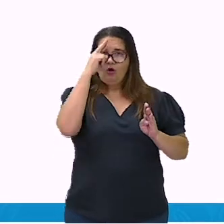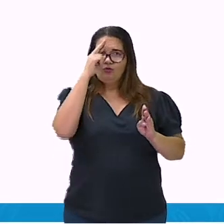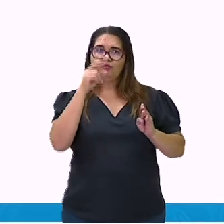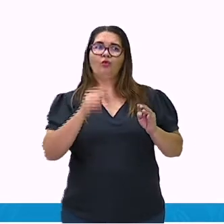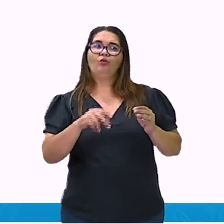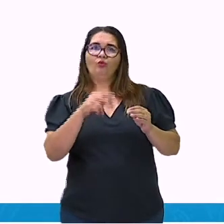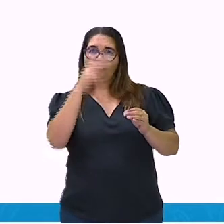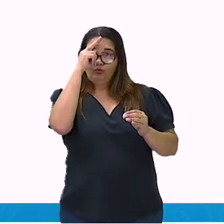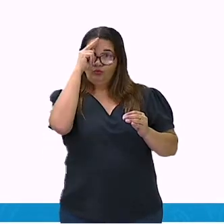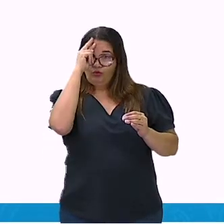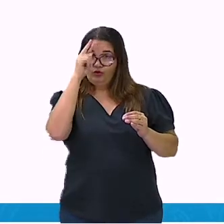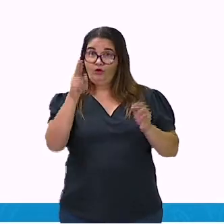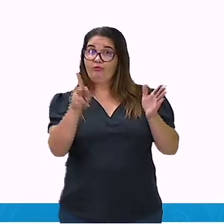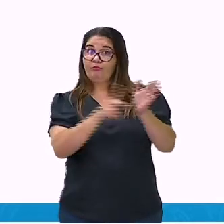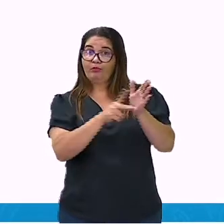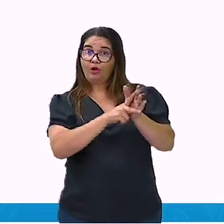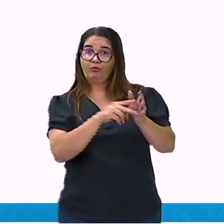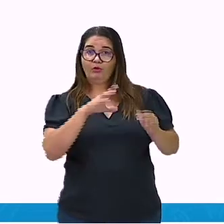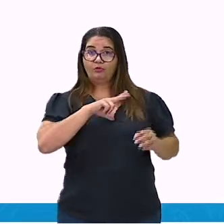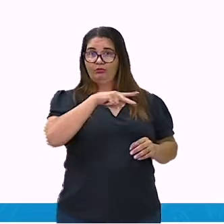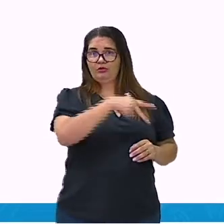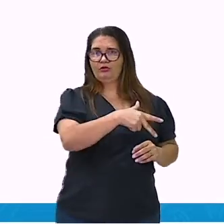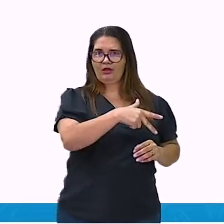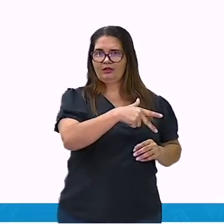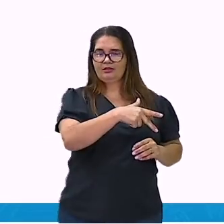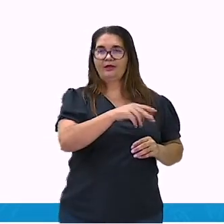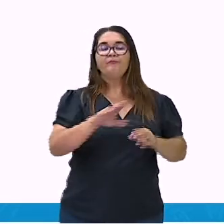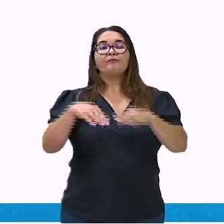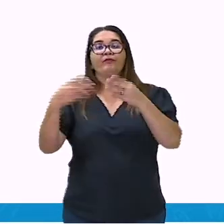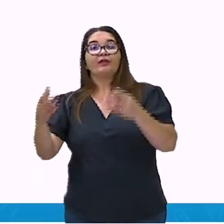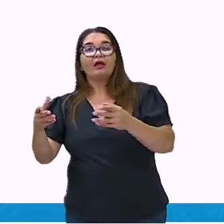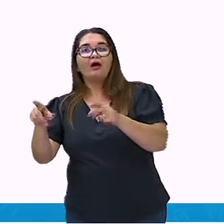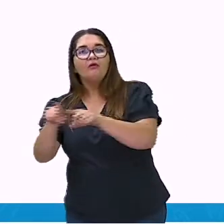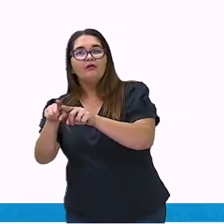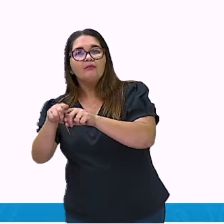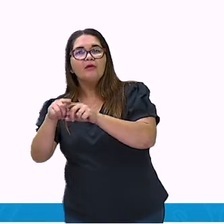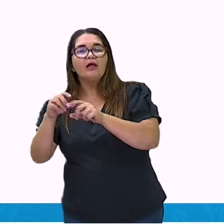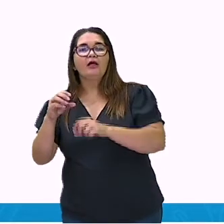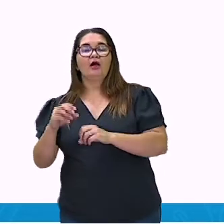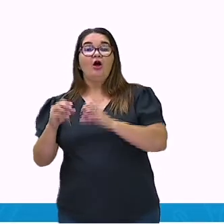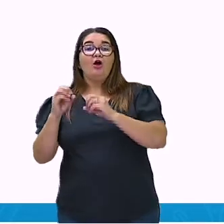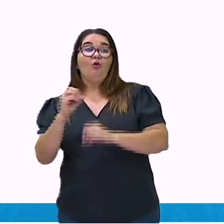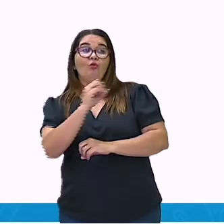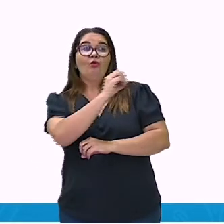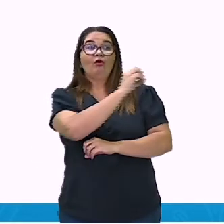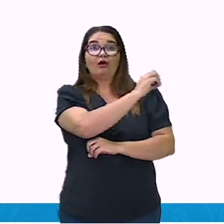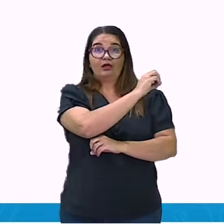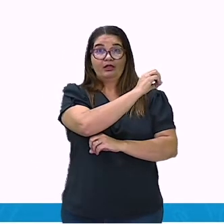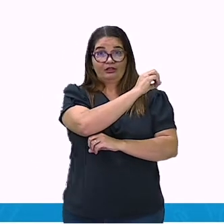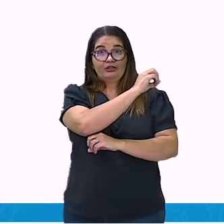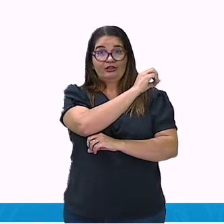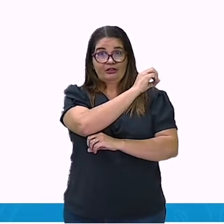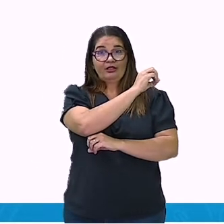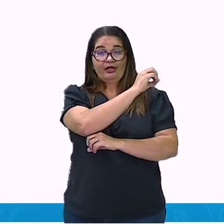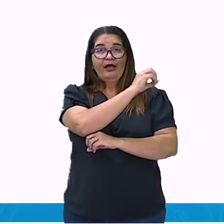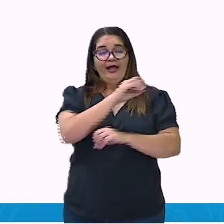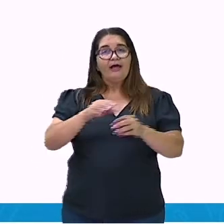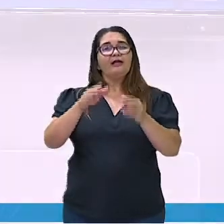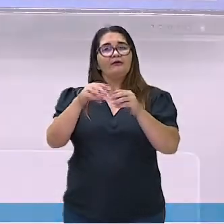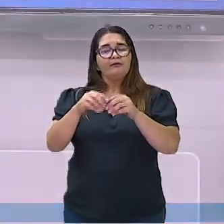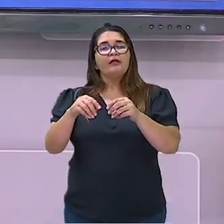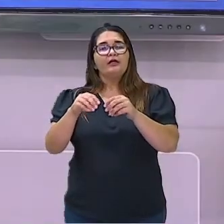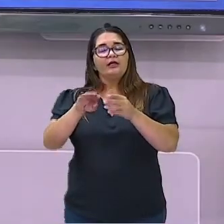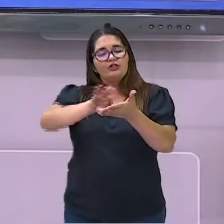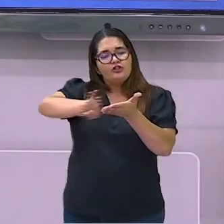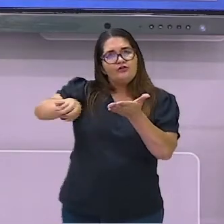vocês estão vendo na imagem. O oeste brasileiro, o interior do Brasil, pertencia à coroa espanhola. As